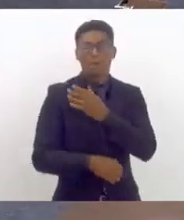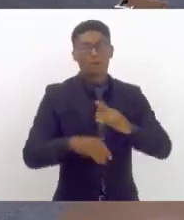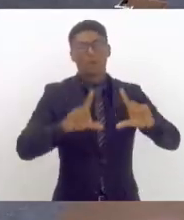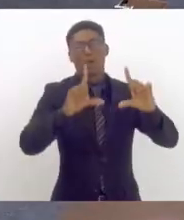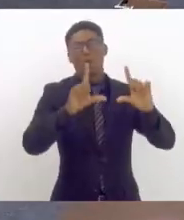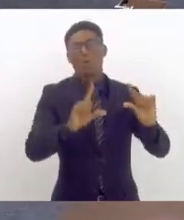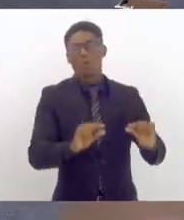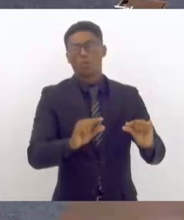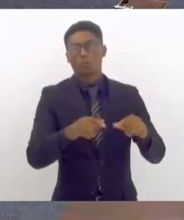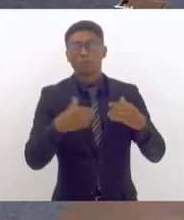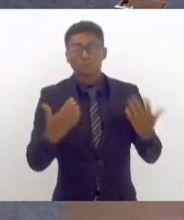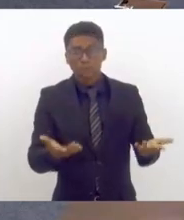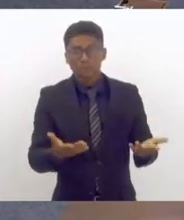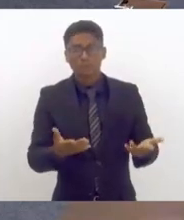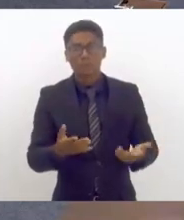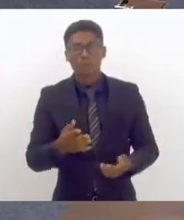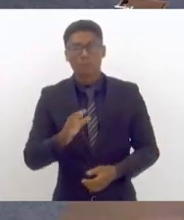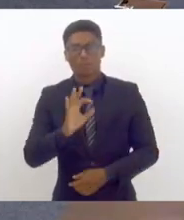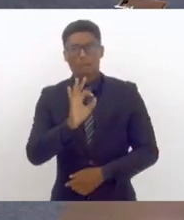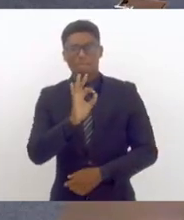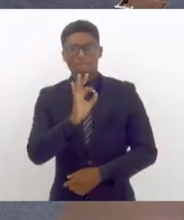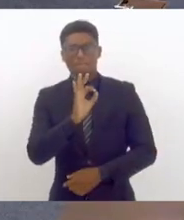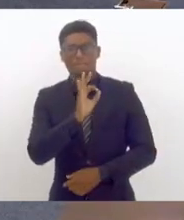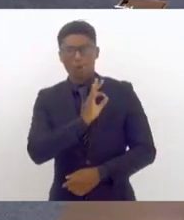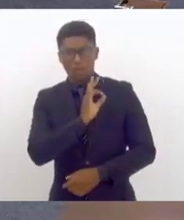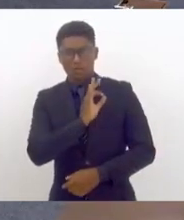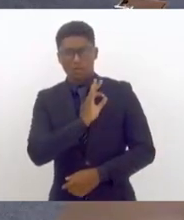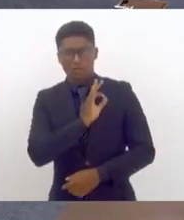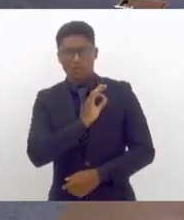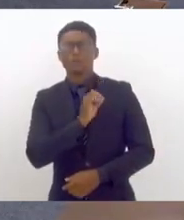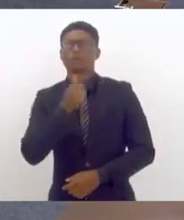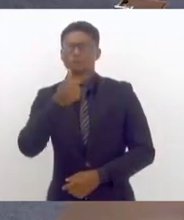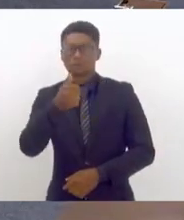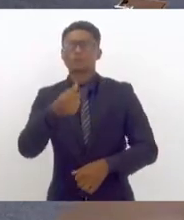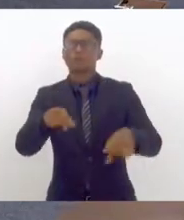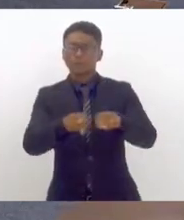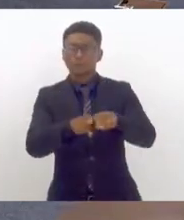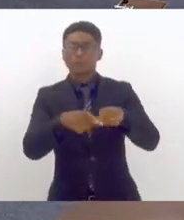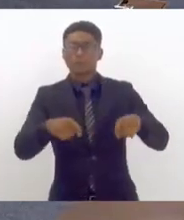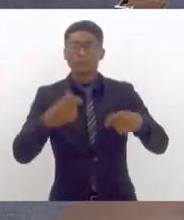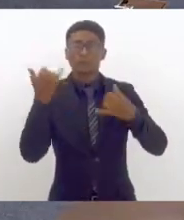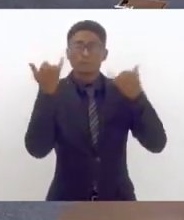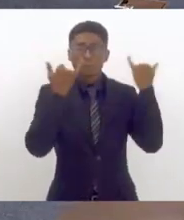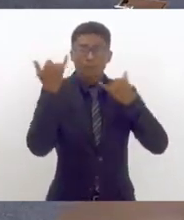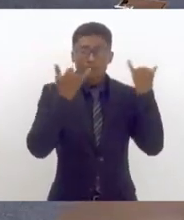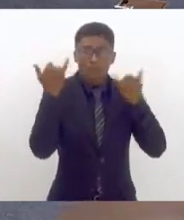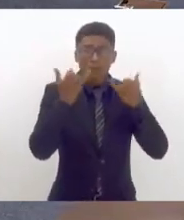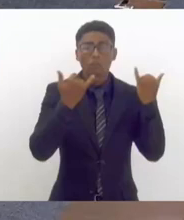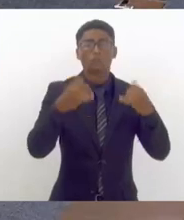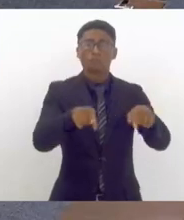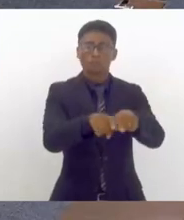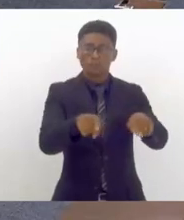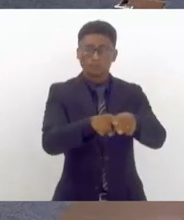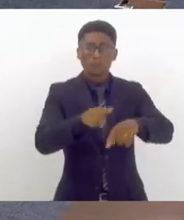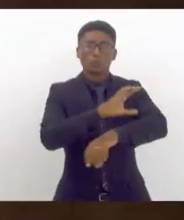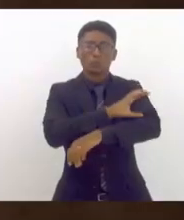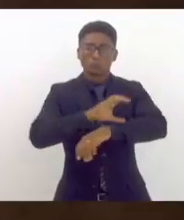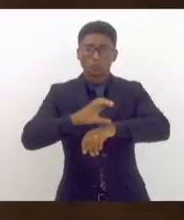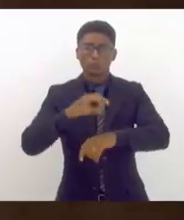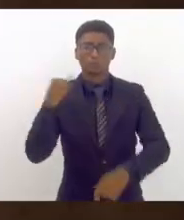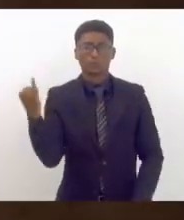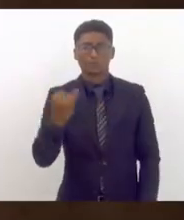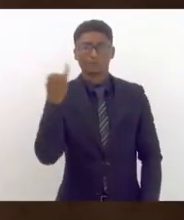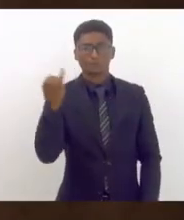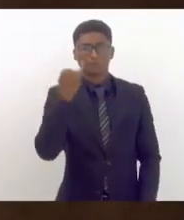da repressão policial com o lado da informação, educação e cultura, para fazer face a uma cultura escravocrata. Para concluir,